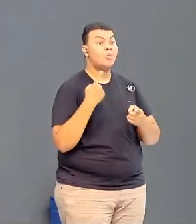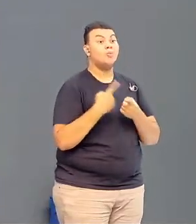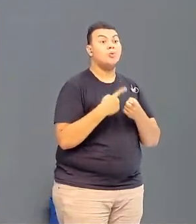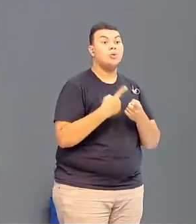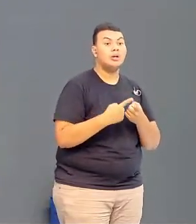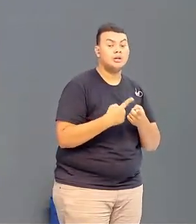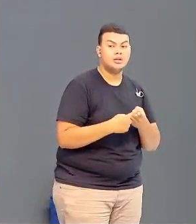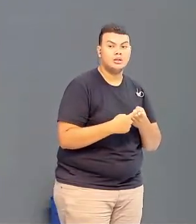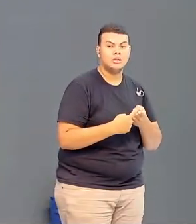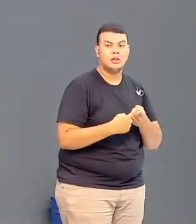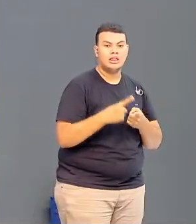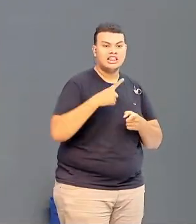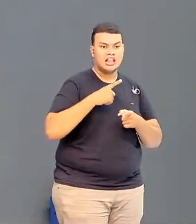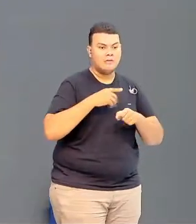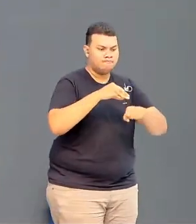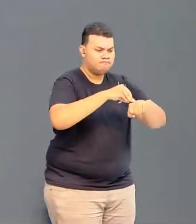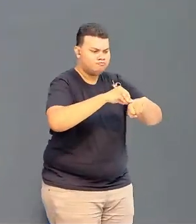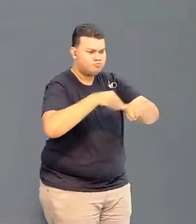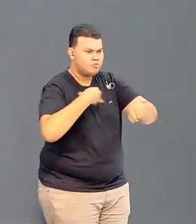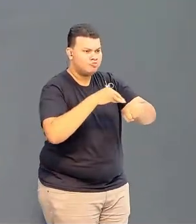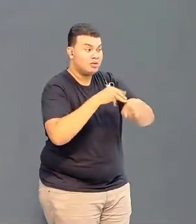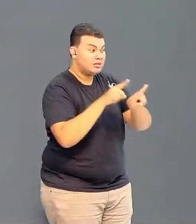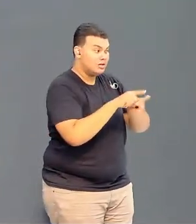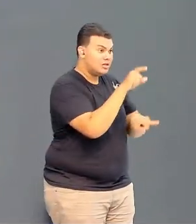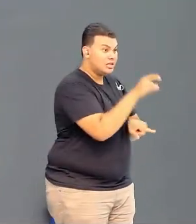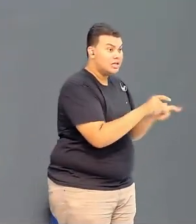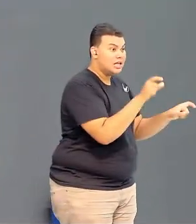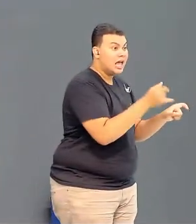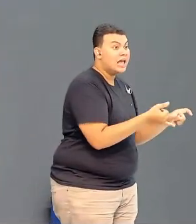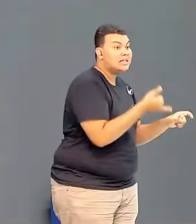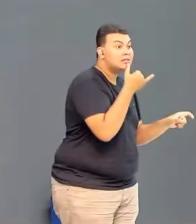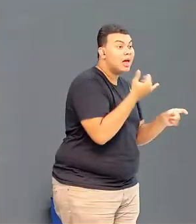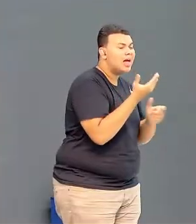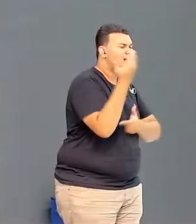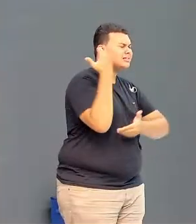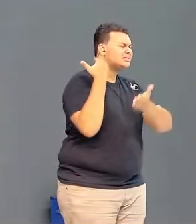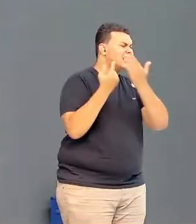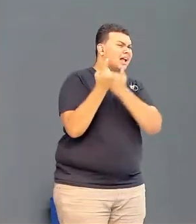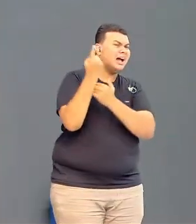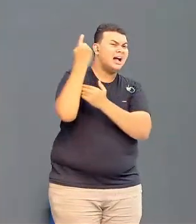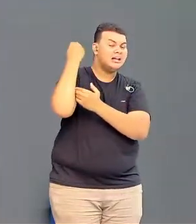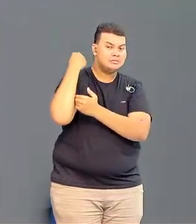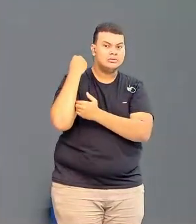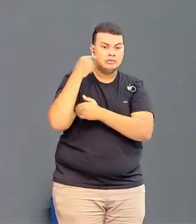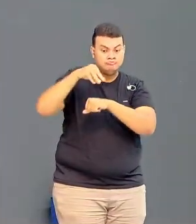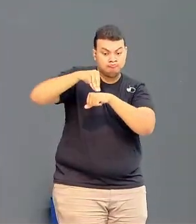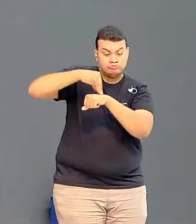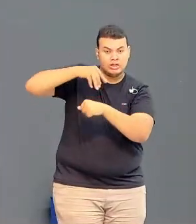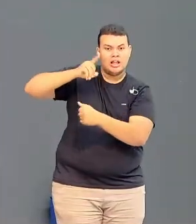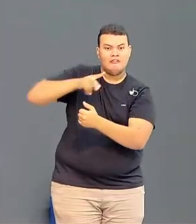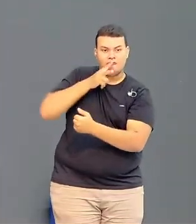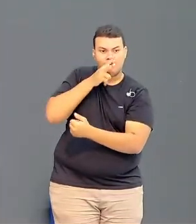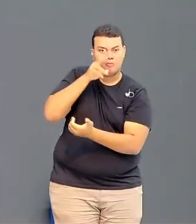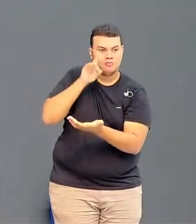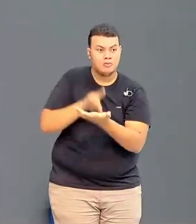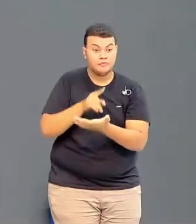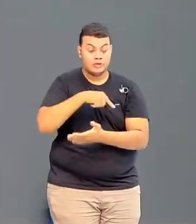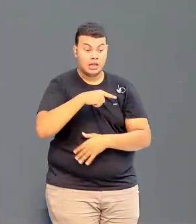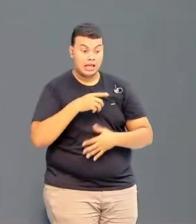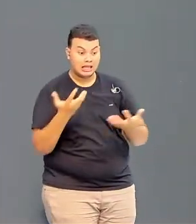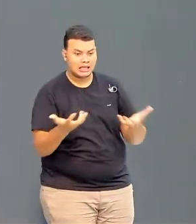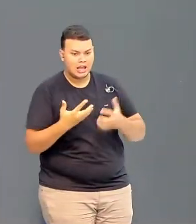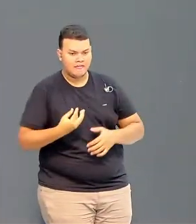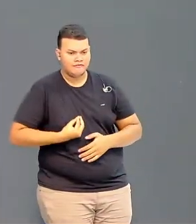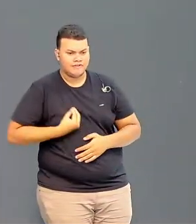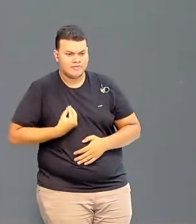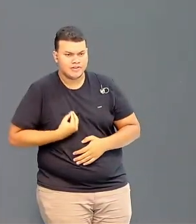porque um argumento, até de exemplo que você teve lá atrás, esse argumento é muito forte. Você quer viver a